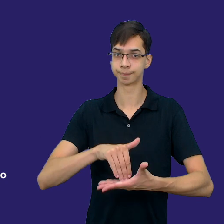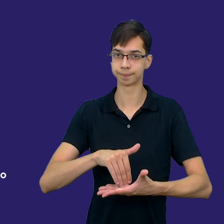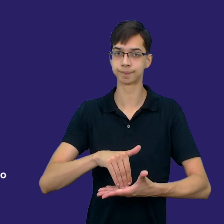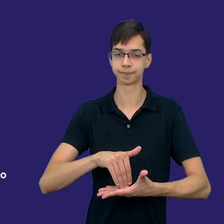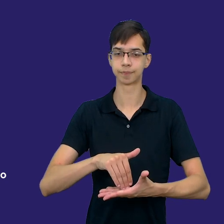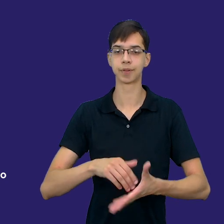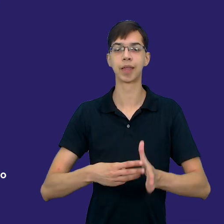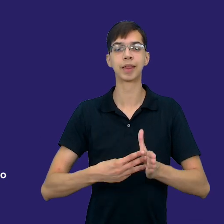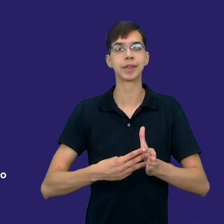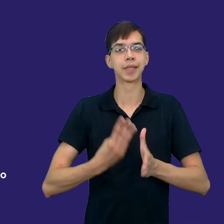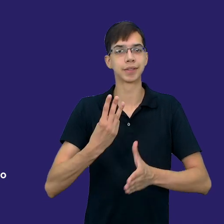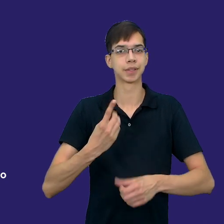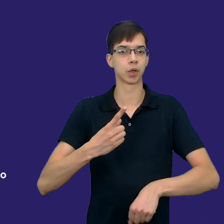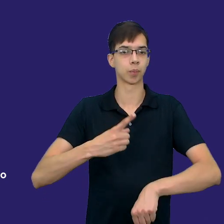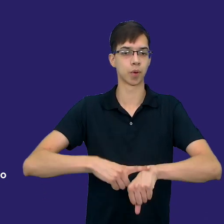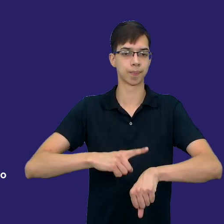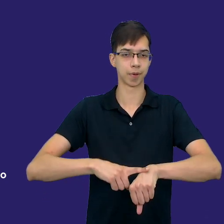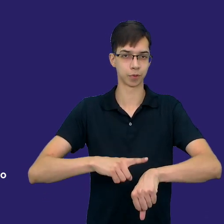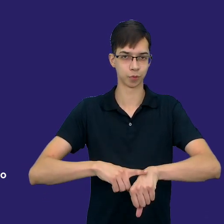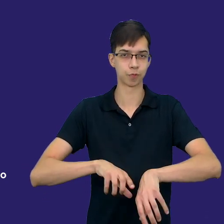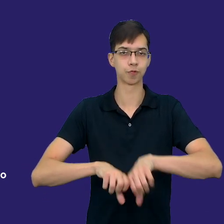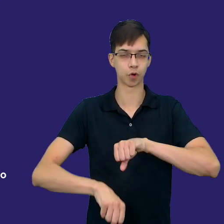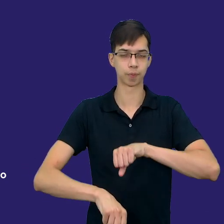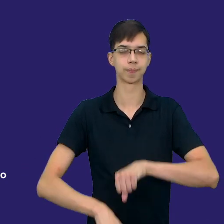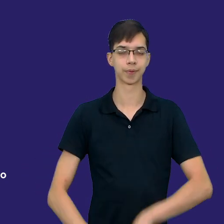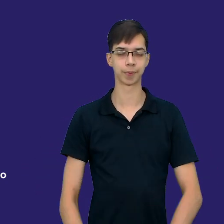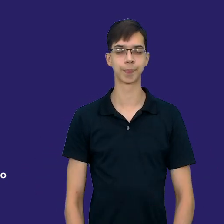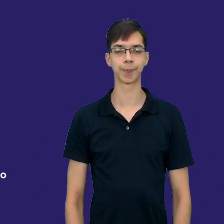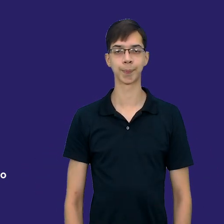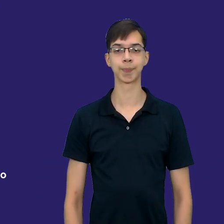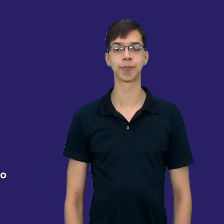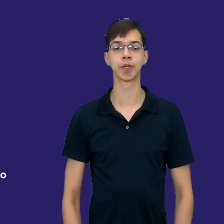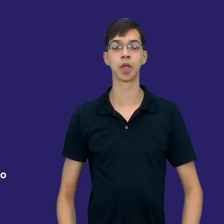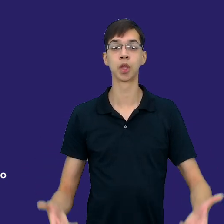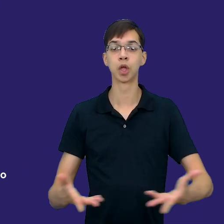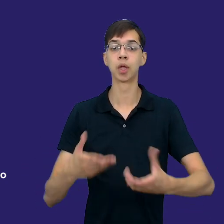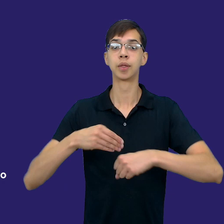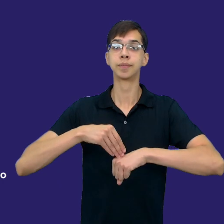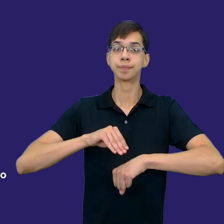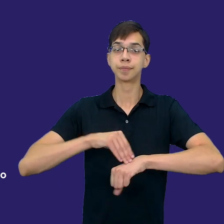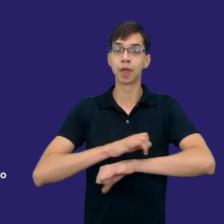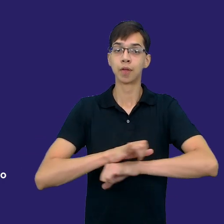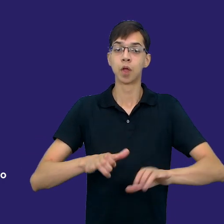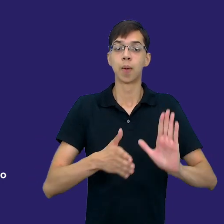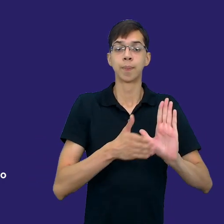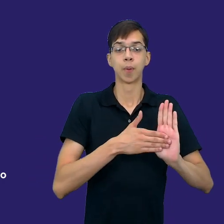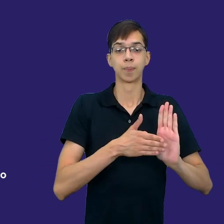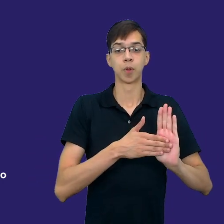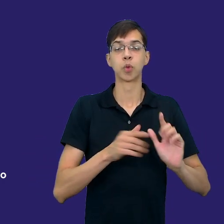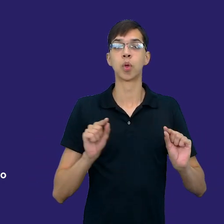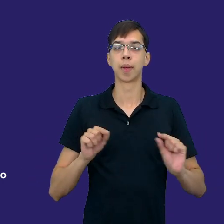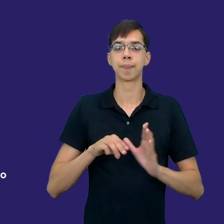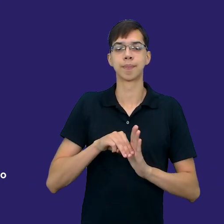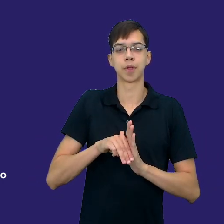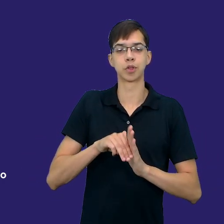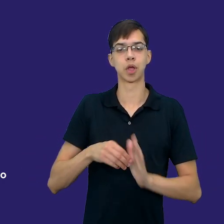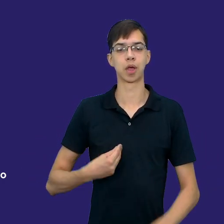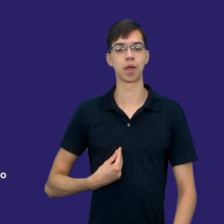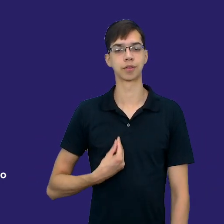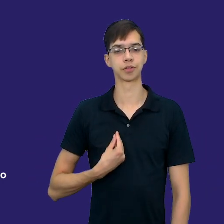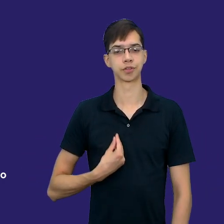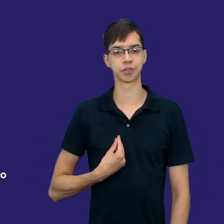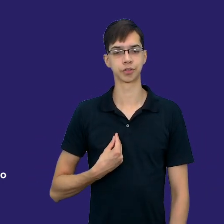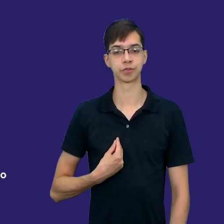nosso terceiro momento formativo, onde nós iremos sugerir uma proposta, né, de metodologia ativa